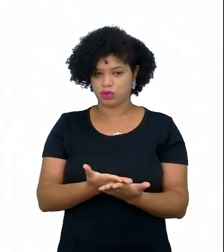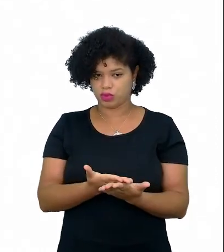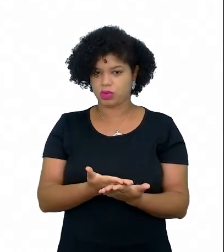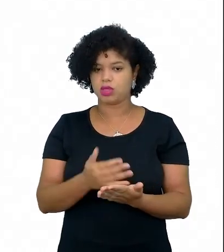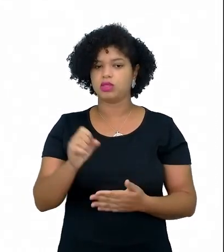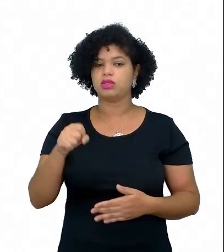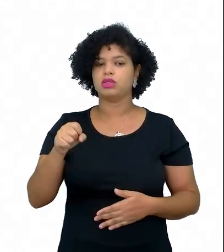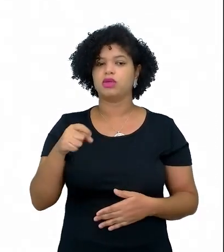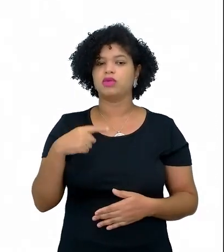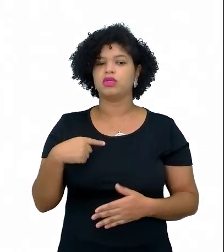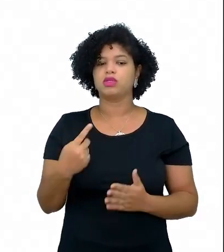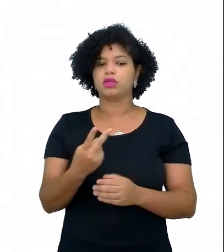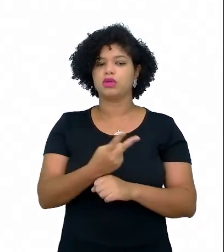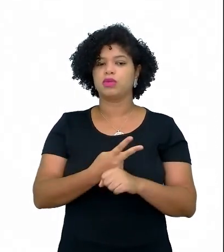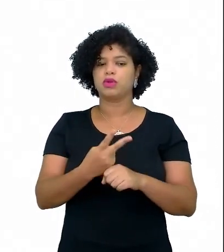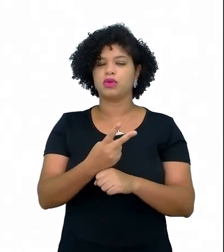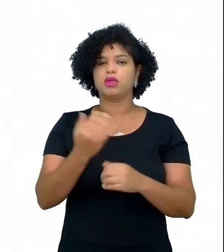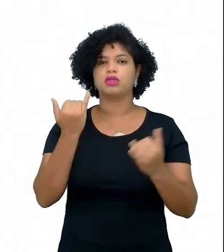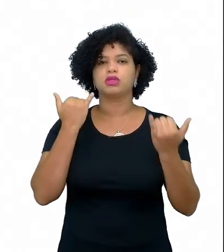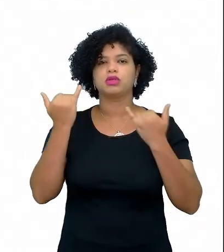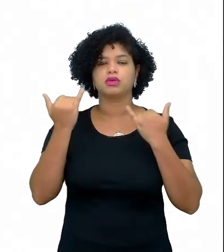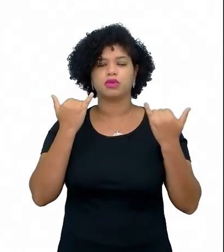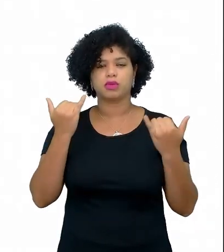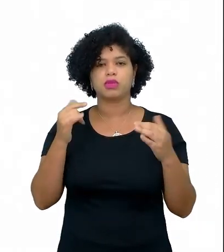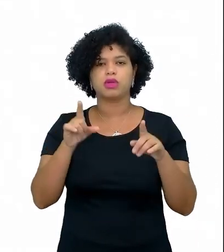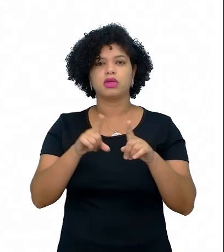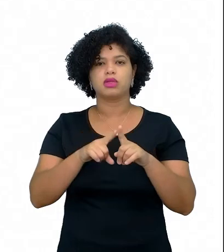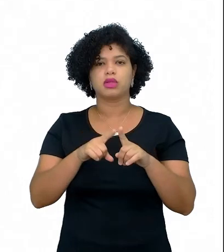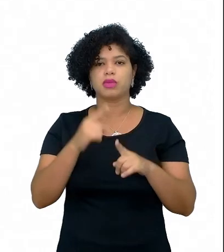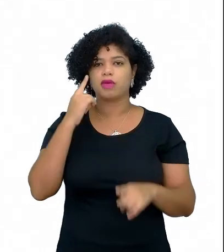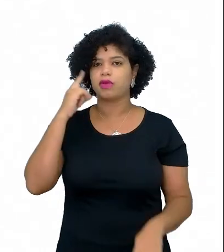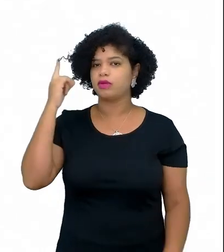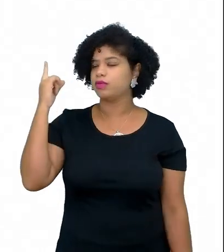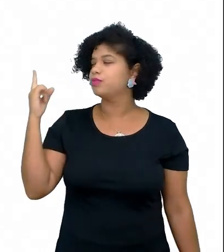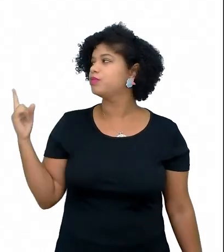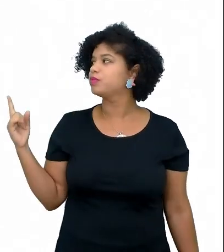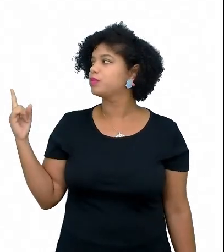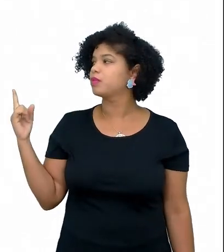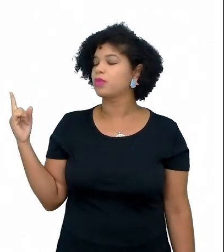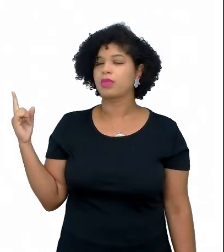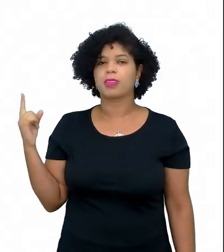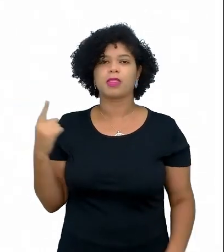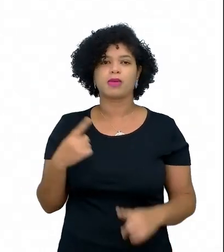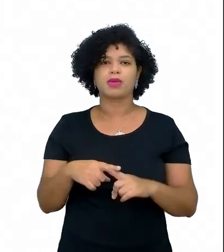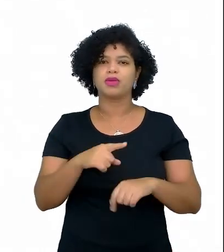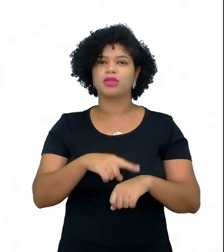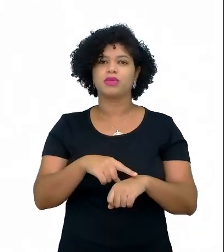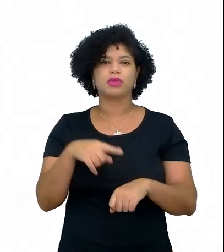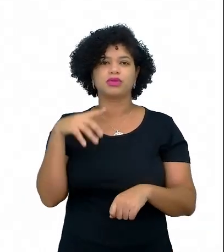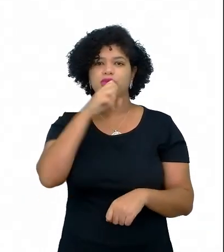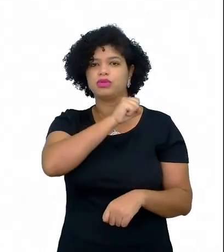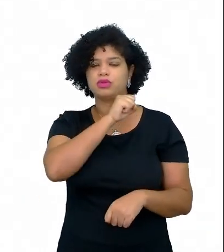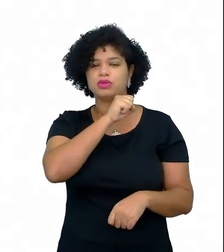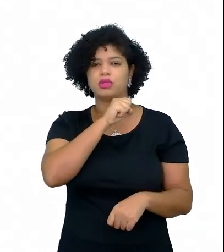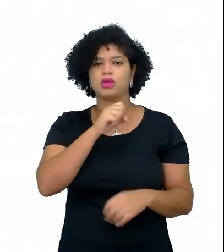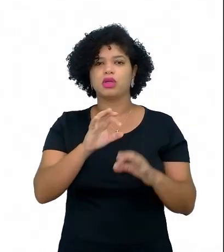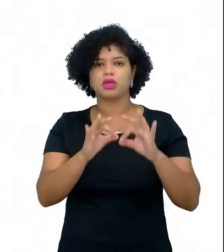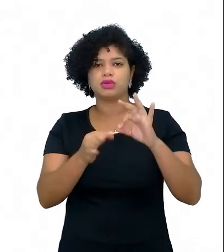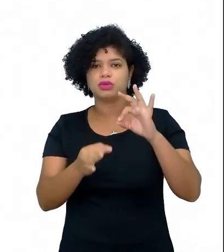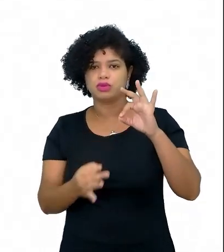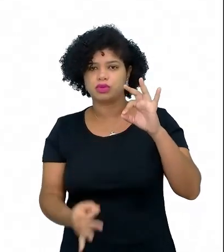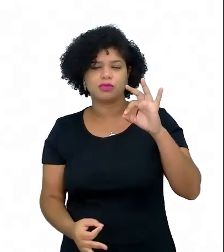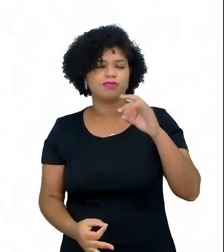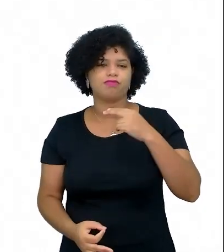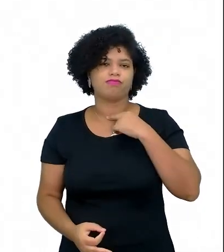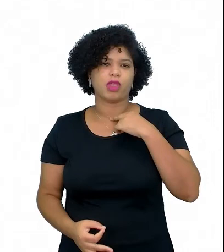vocês buscarem mais conhecimento e ver aquilo que a gente está falando, porque nós temos tempo, é pouco, não dá tempo de desenvolver todos